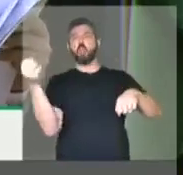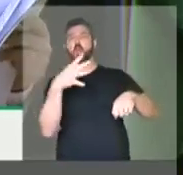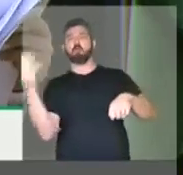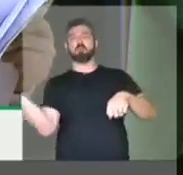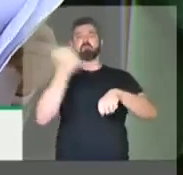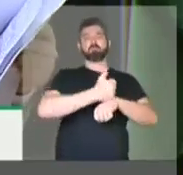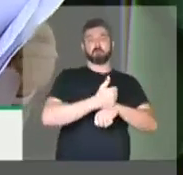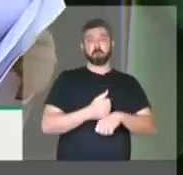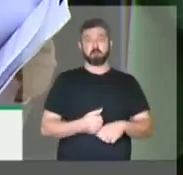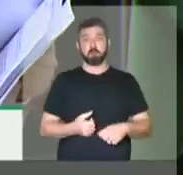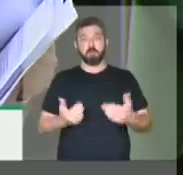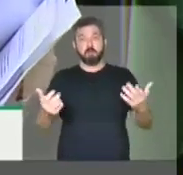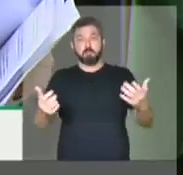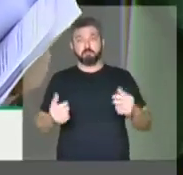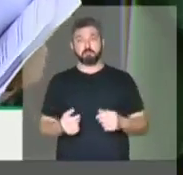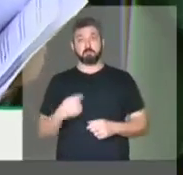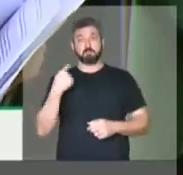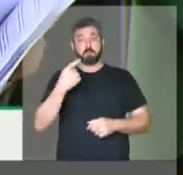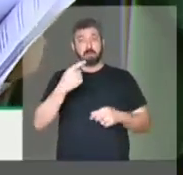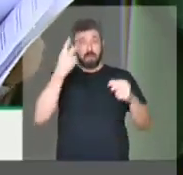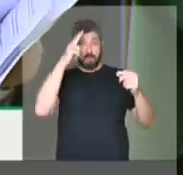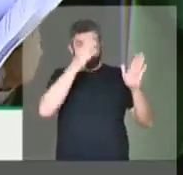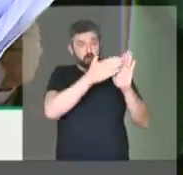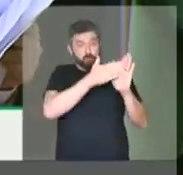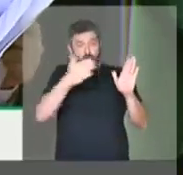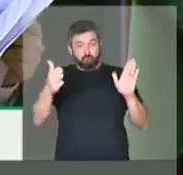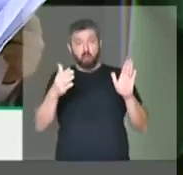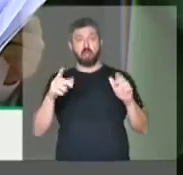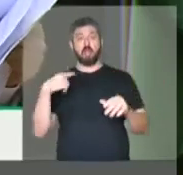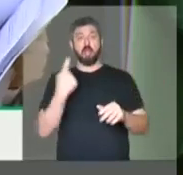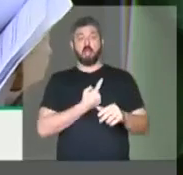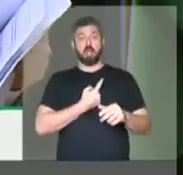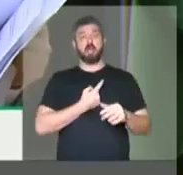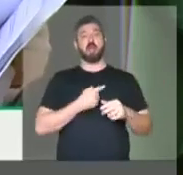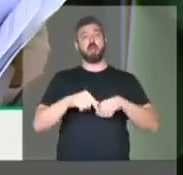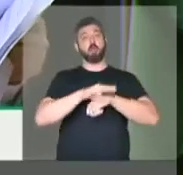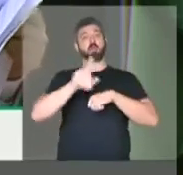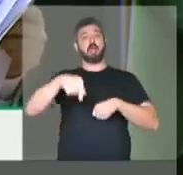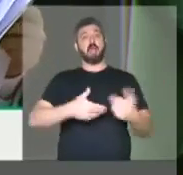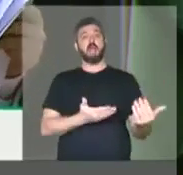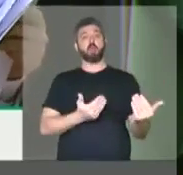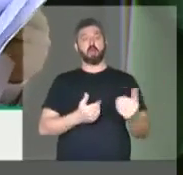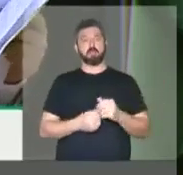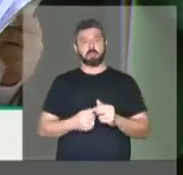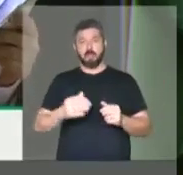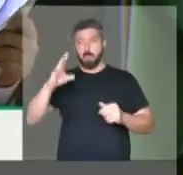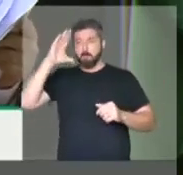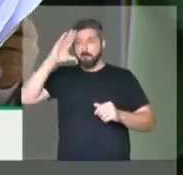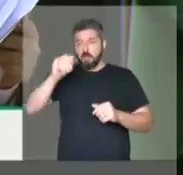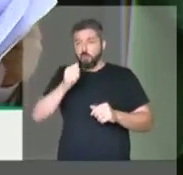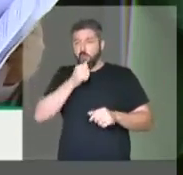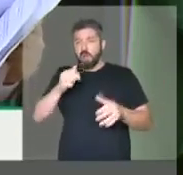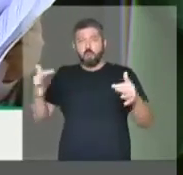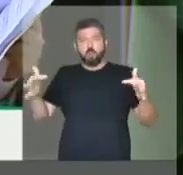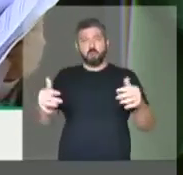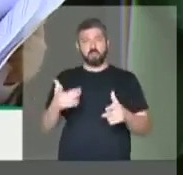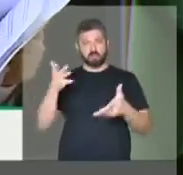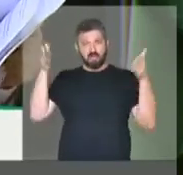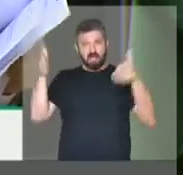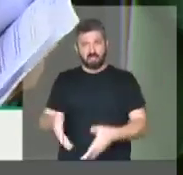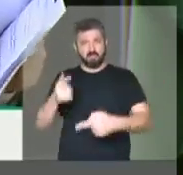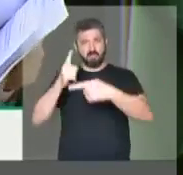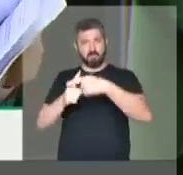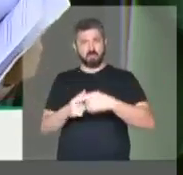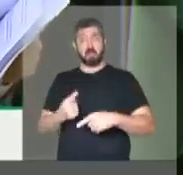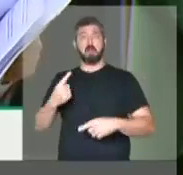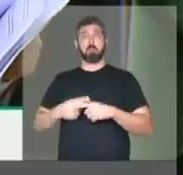a nossa Constituição ainda é adolescente, sequer foi potencializada ou amadurecida e já querem sepultá-la sob